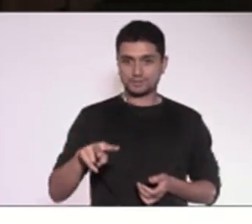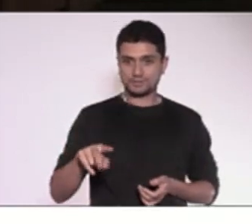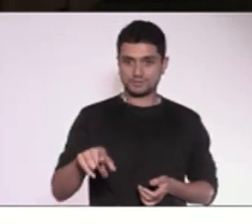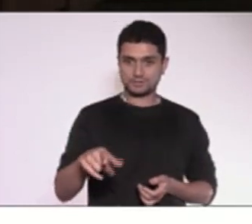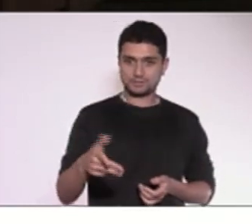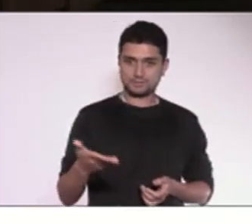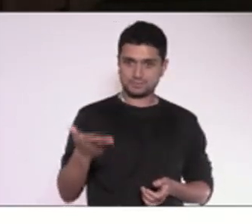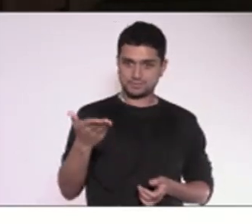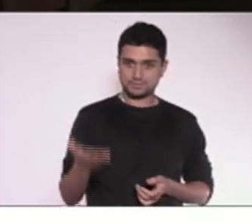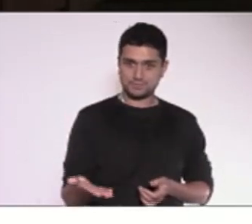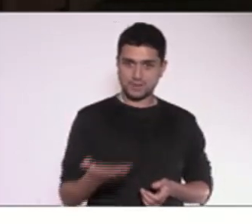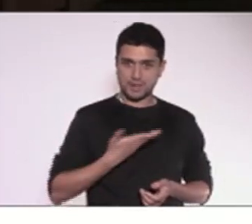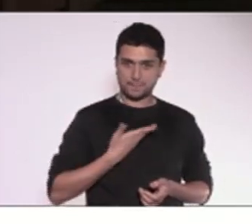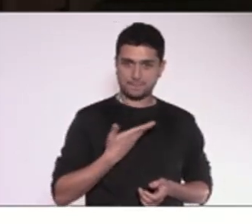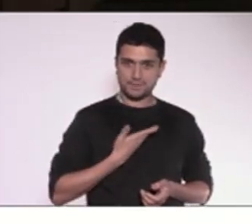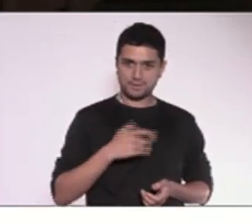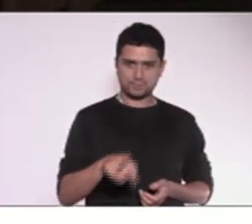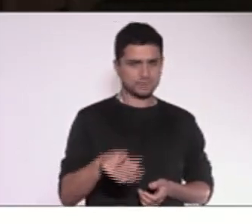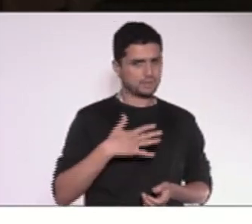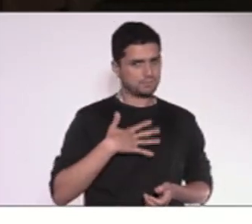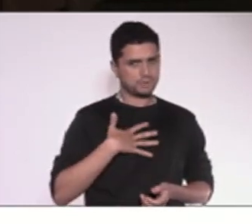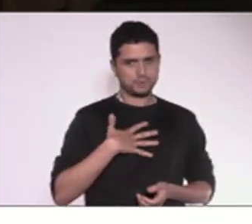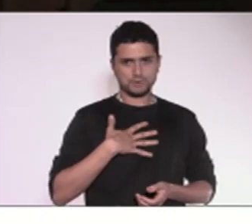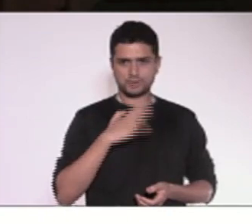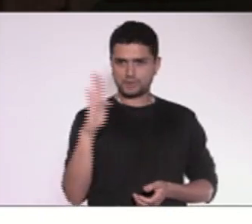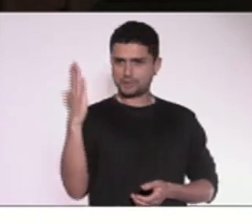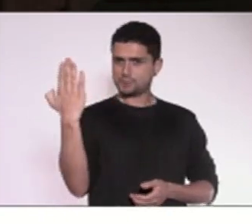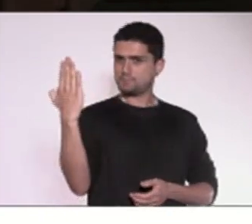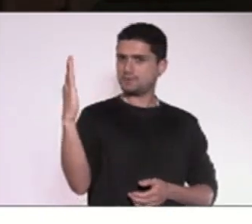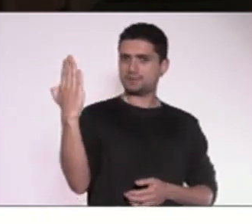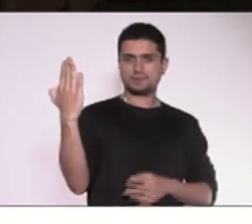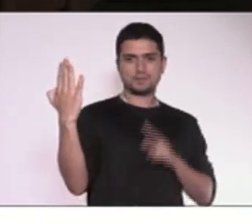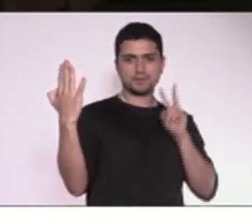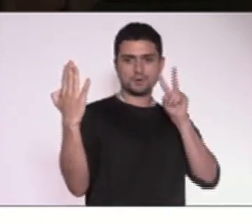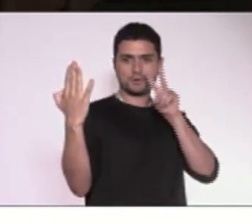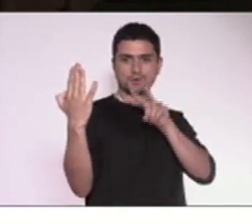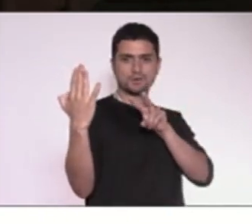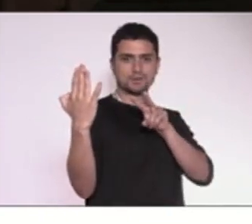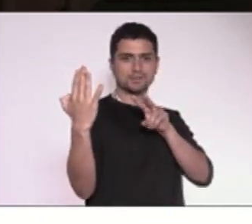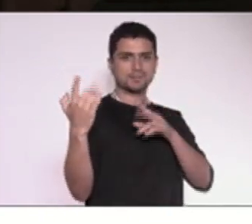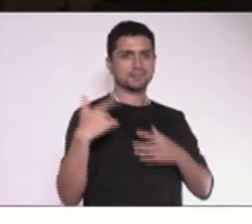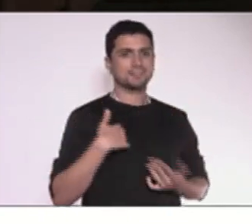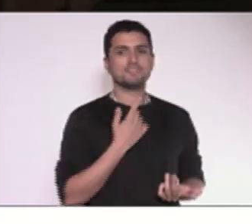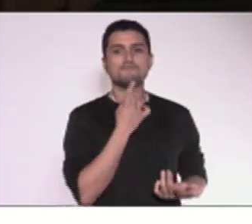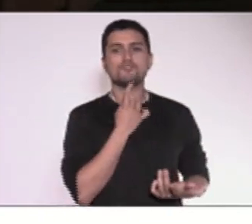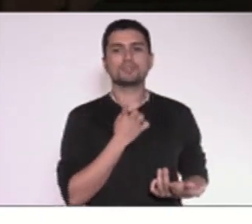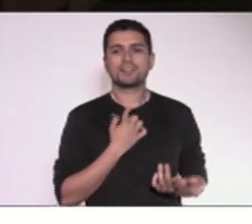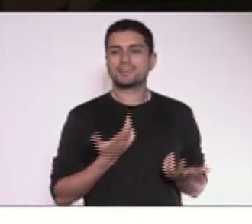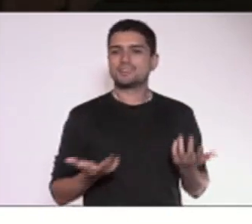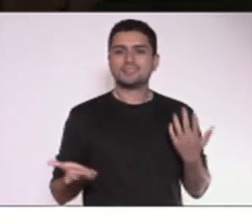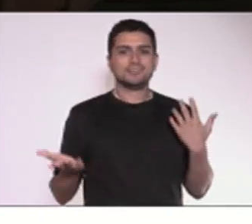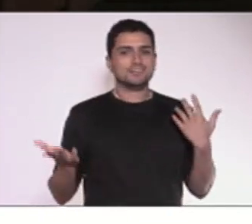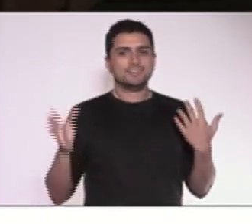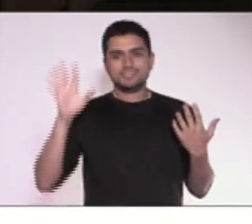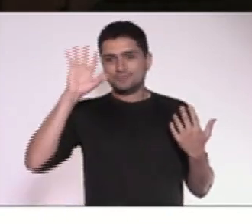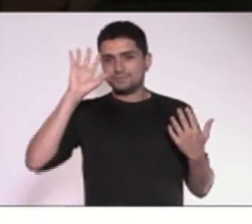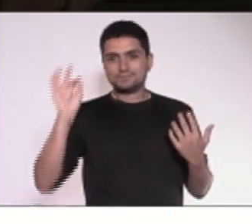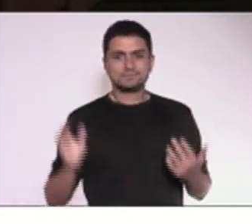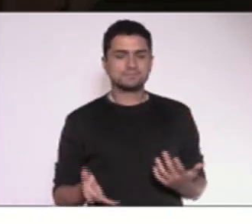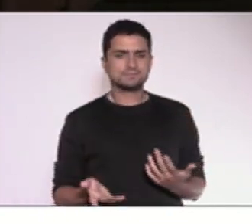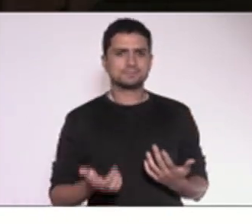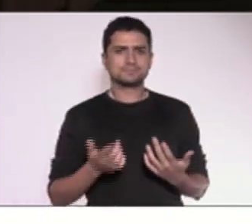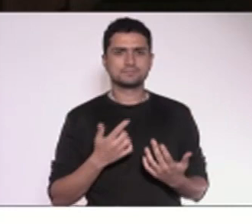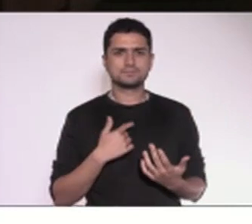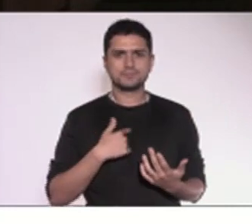você é meu sonho, minha alma. Eu olhando para você, cara, dá vontade de, sei lá, eu sou uma pessoa que eu